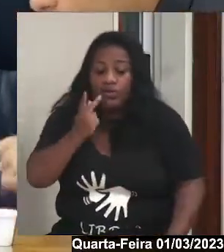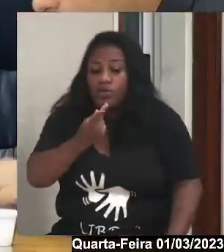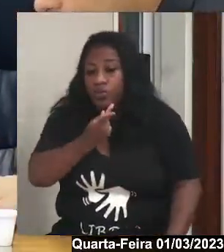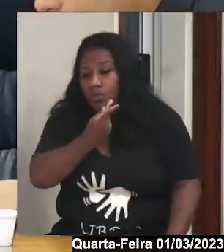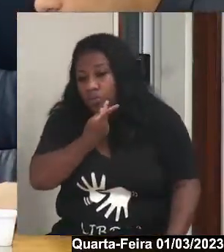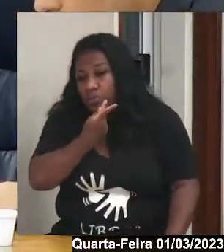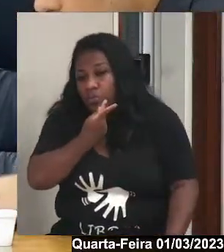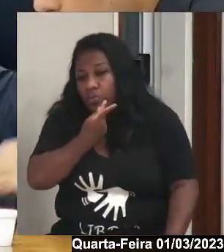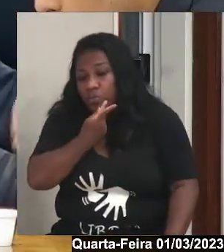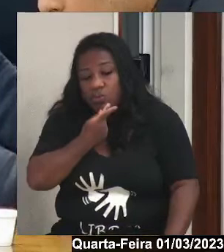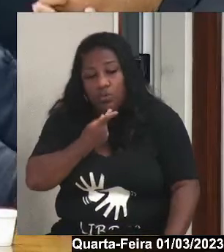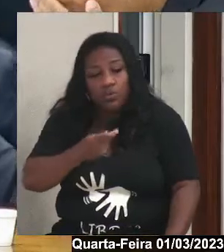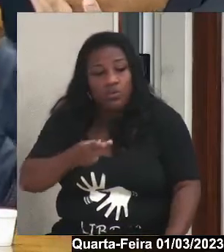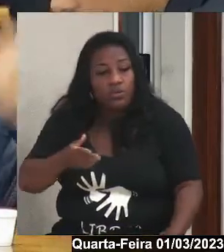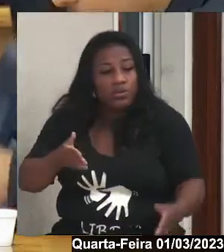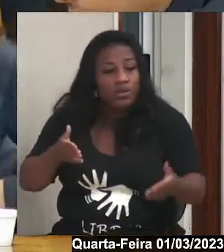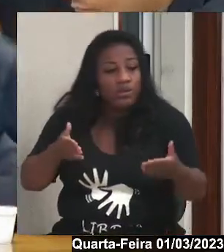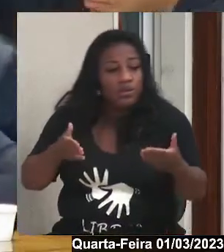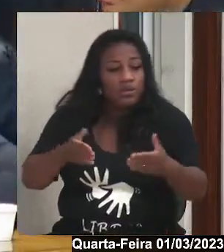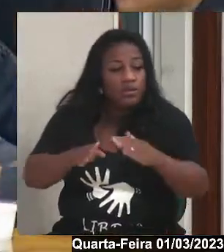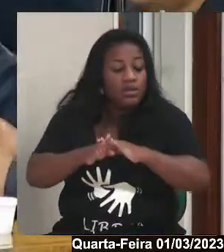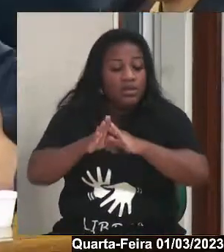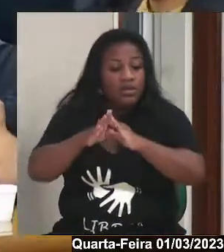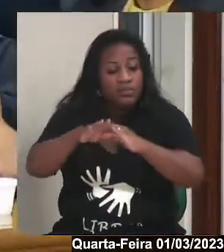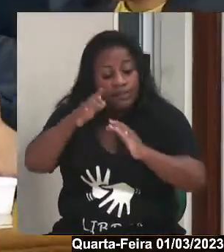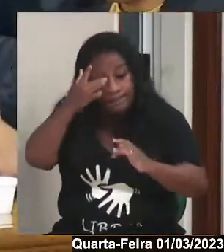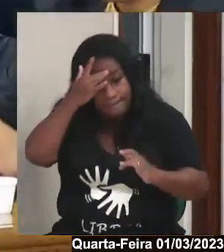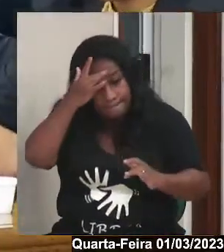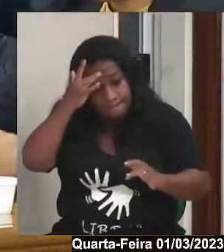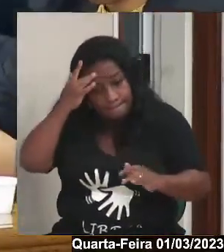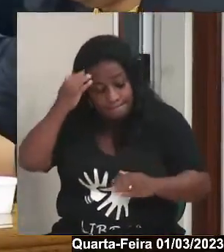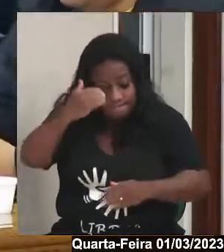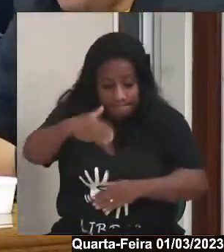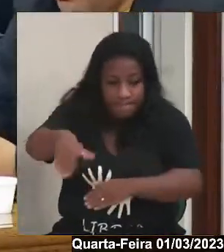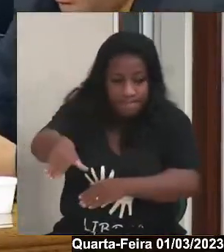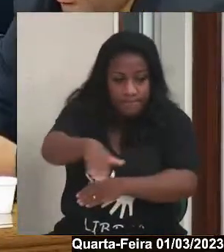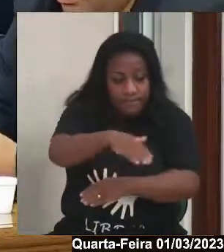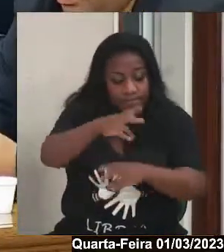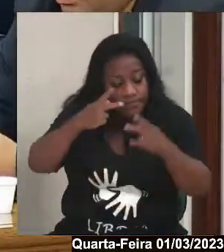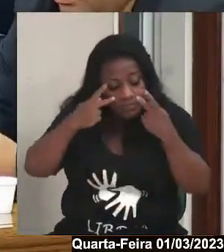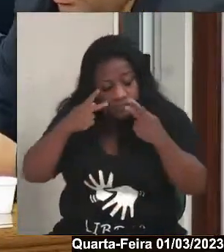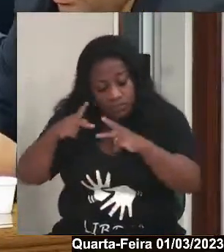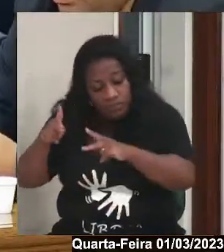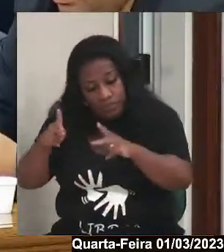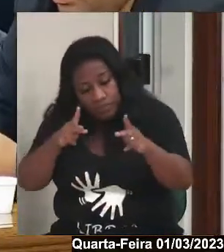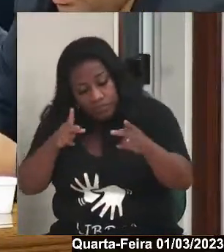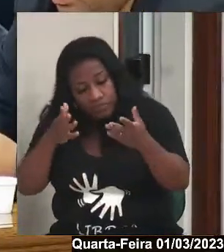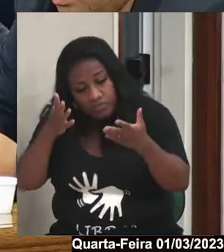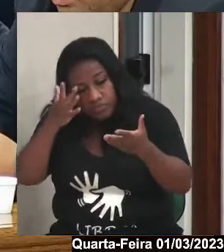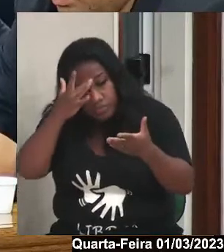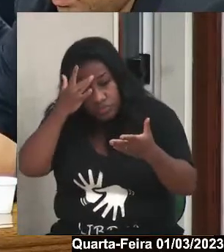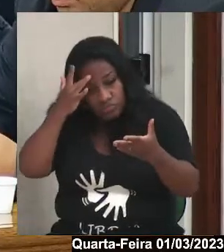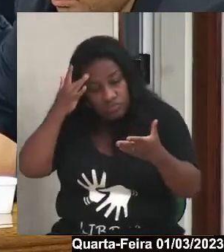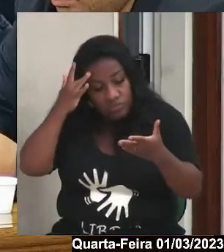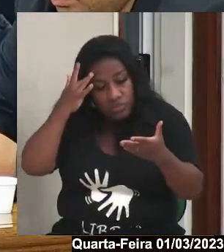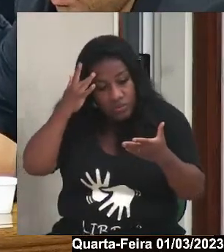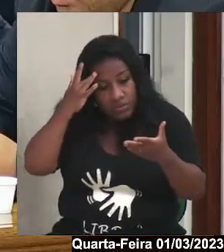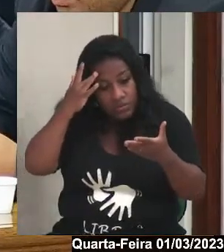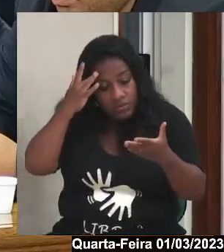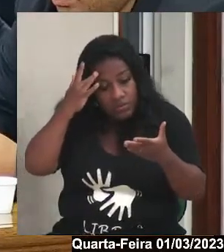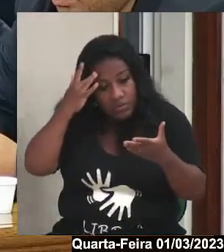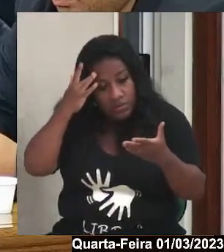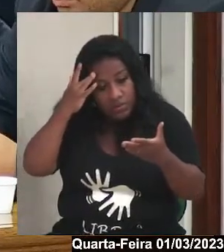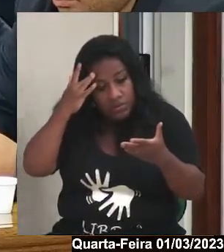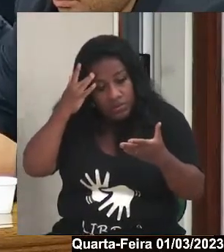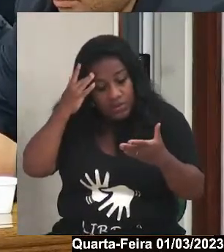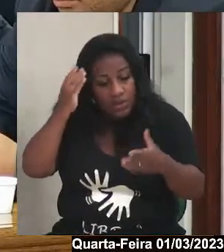que tem se esforçado muito, né, para trazer melhorias, andando nas ruas todos os dias, olhando olho no olho da